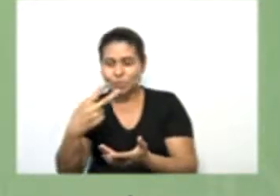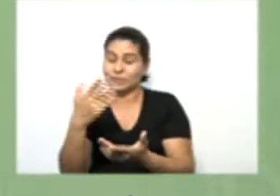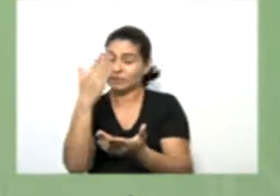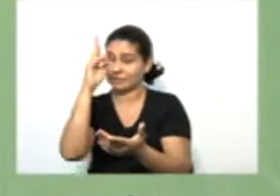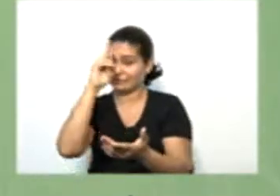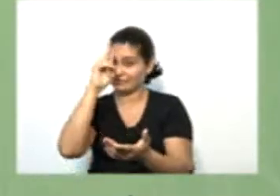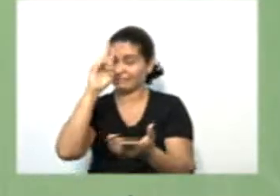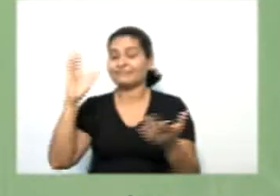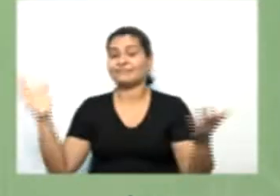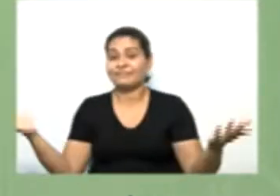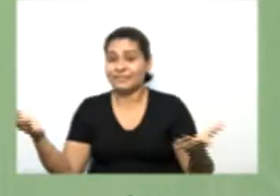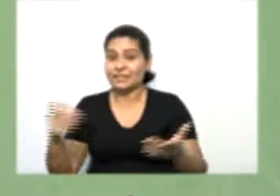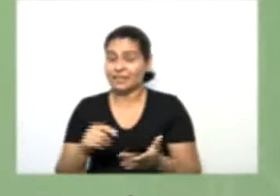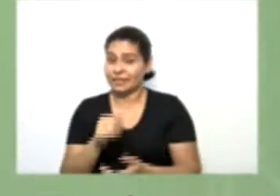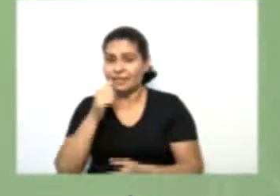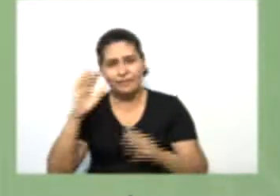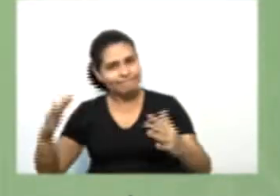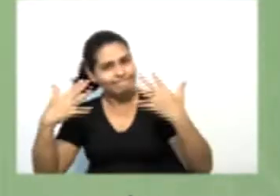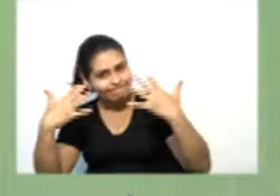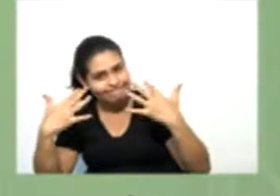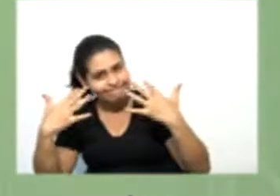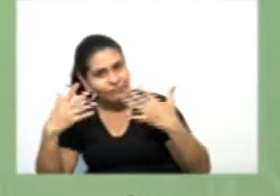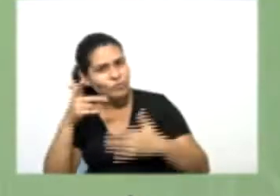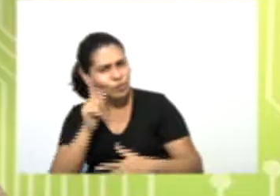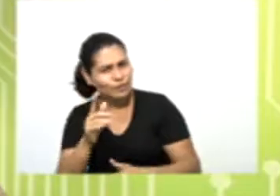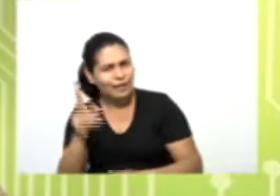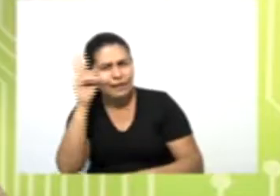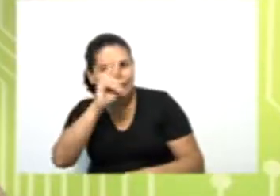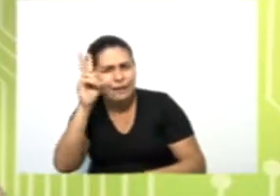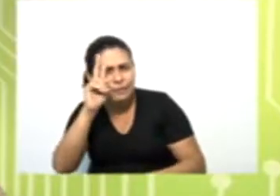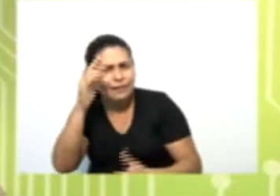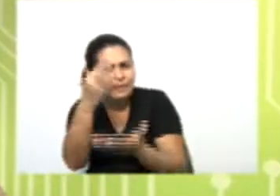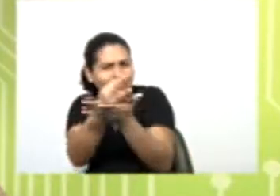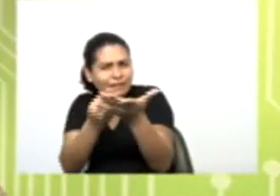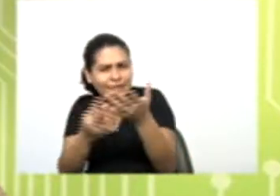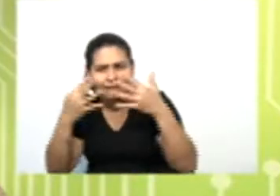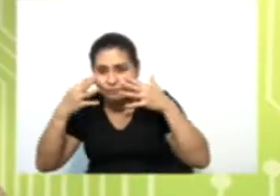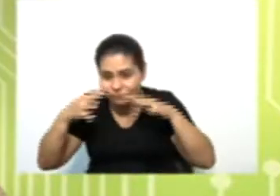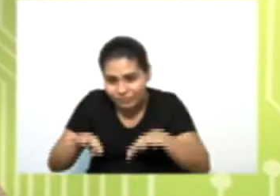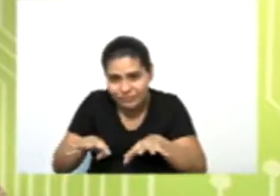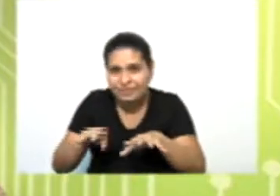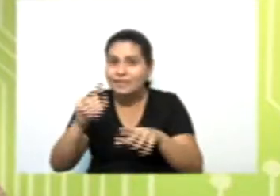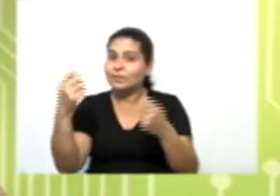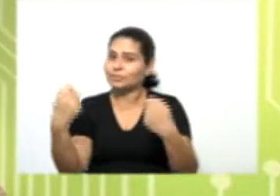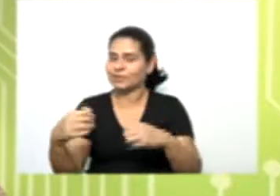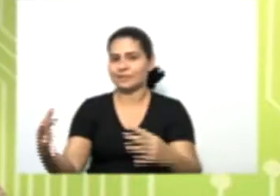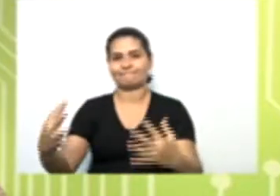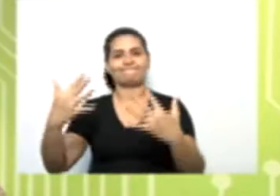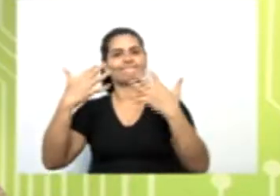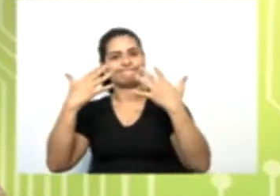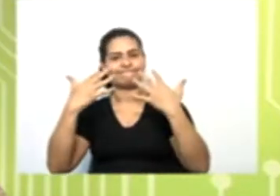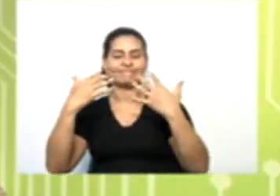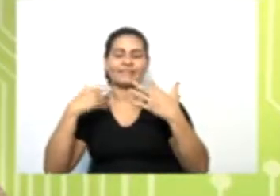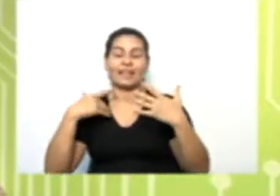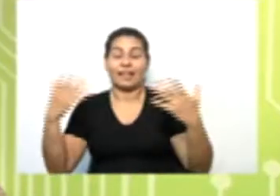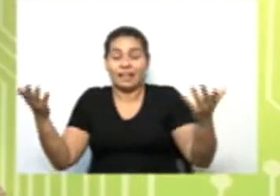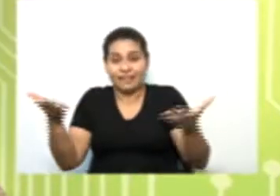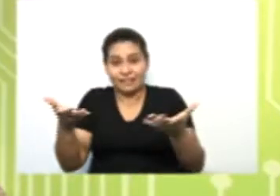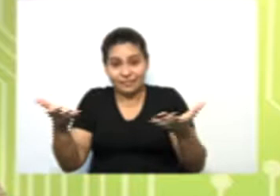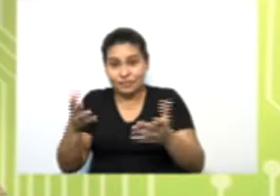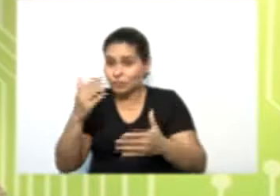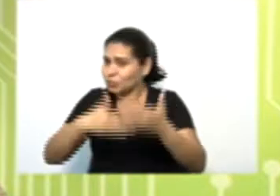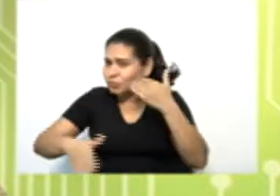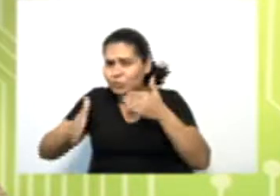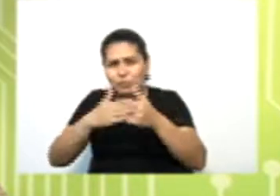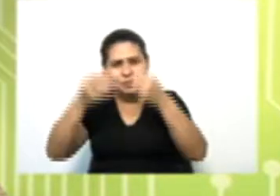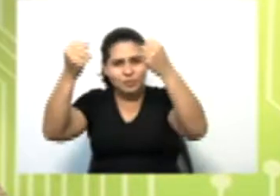só, tá prestando mais atenção? Lembra do teste de atenção? Pois é, eu quero que você esteja totalmente atento a